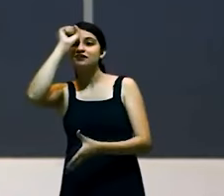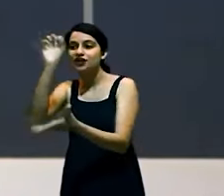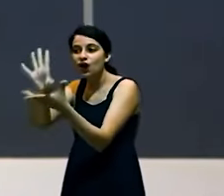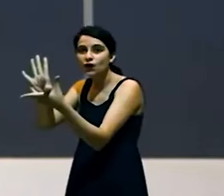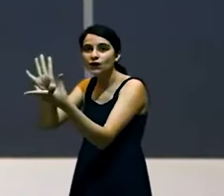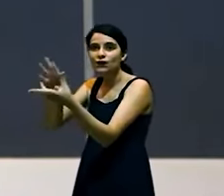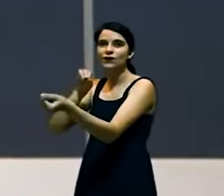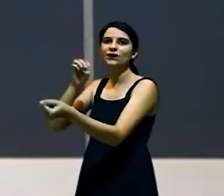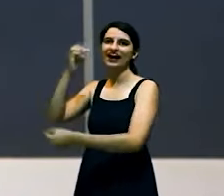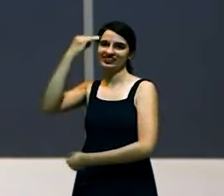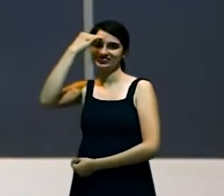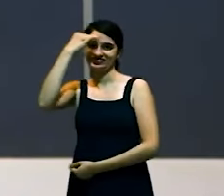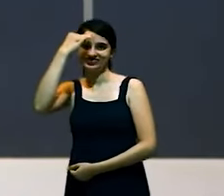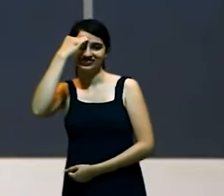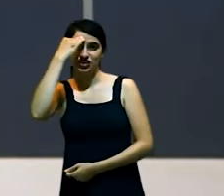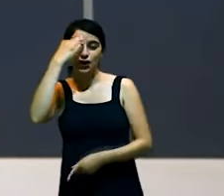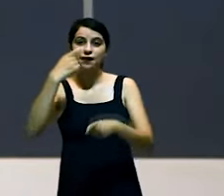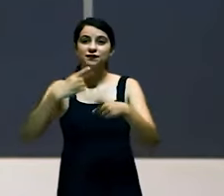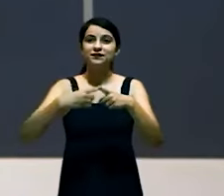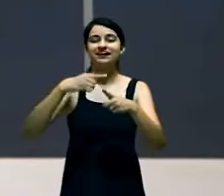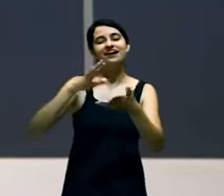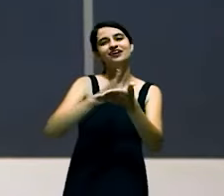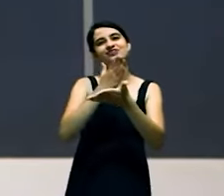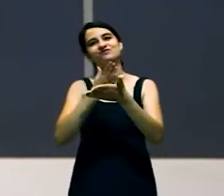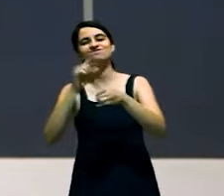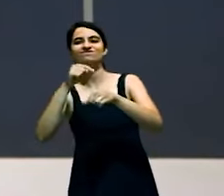porque tem muitos momentos que nós estamos como Marta.